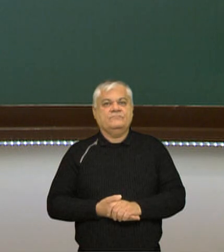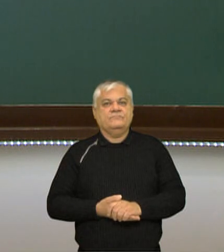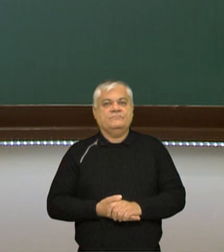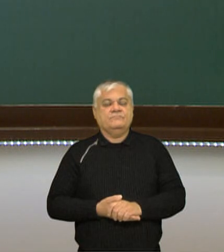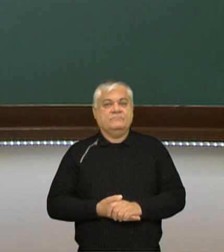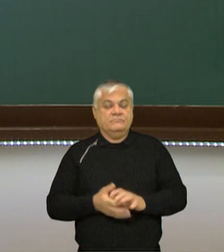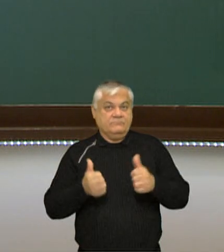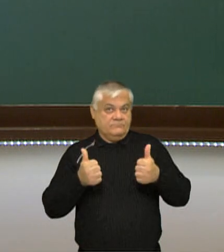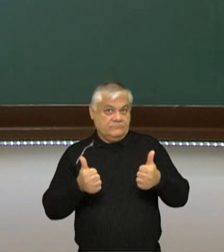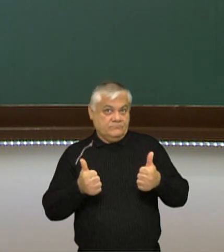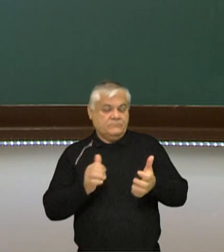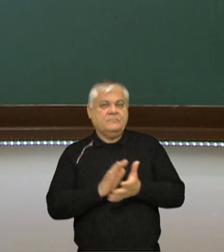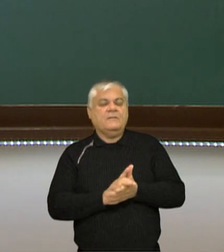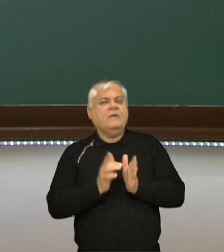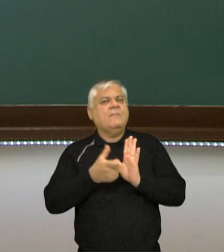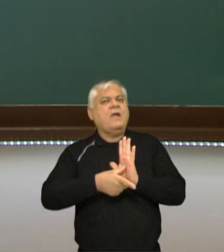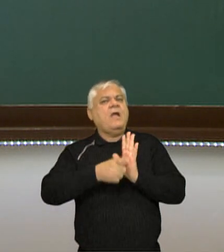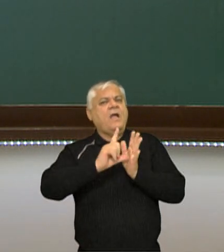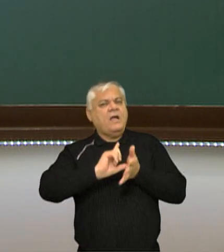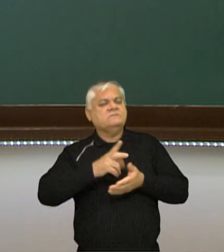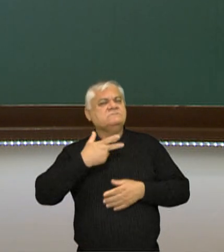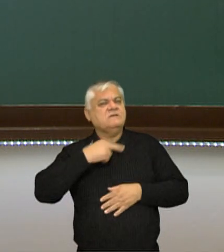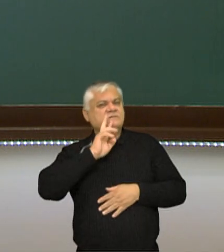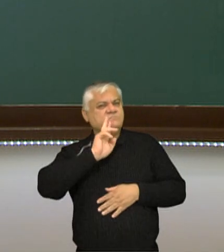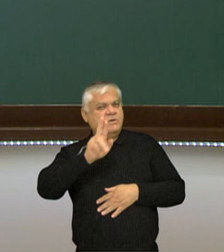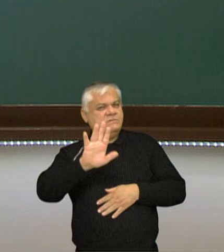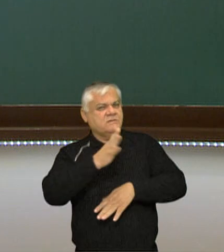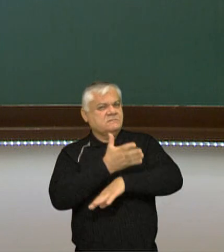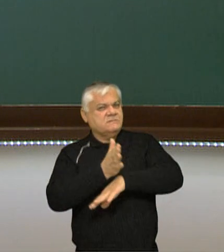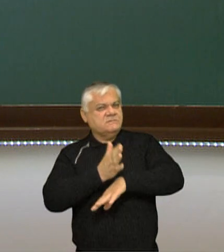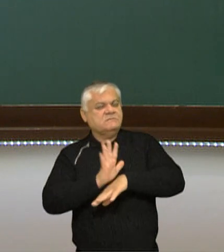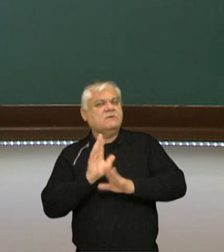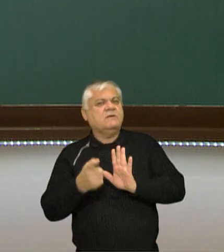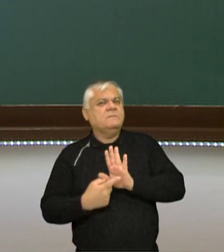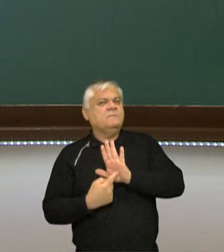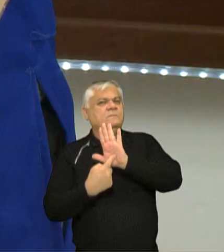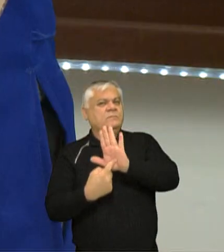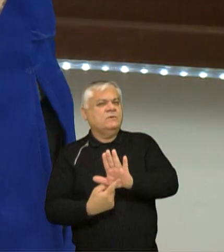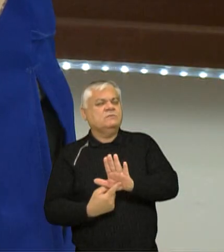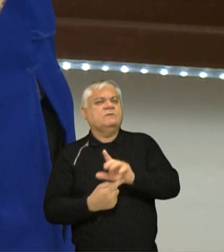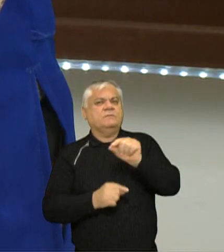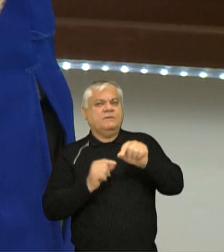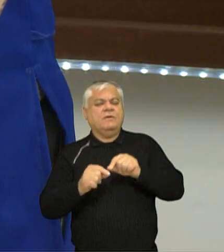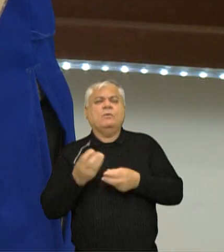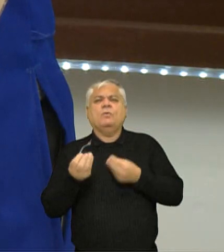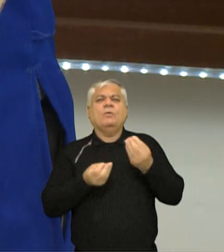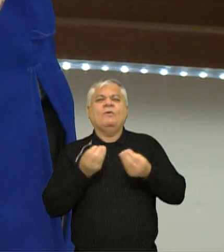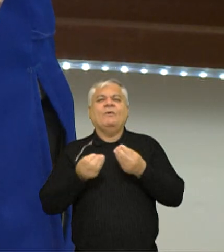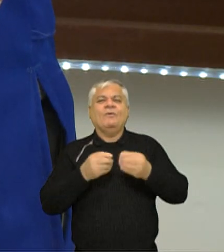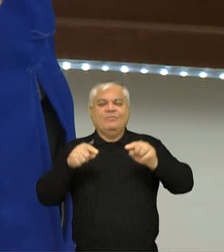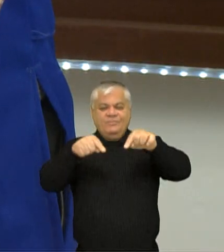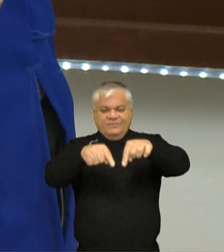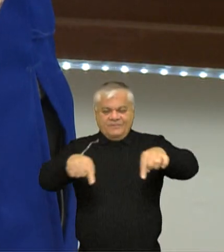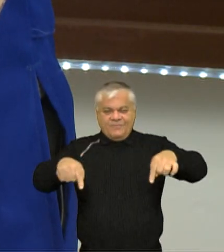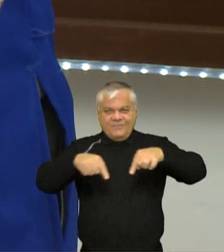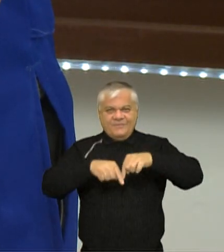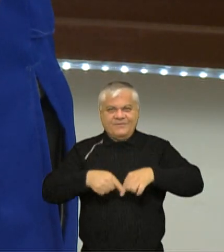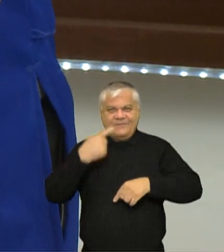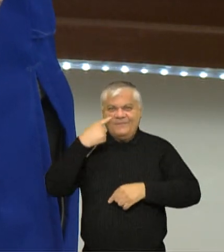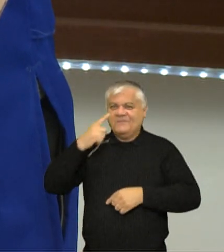Muito bem, pessoal. Antes de nós corrigirmos o exercício, eu quero mostrar para vocês aqui, ó, como ficou o nosso